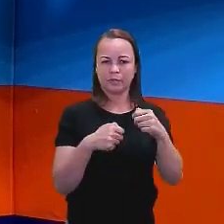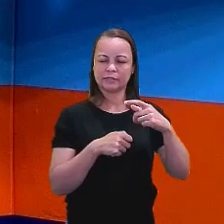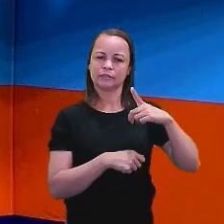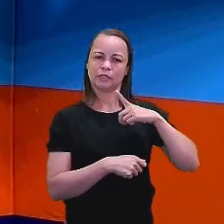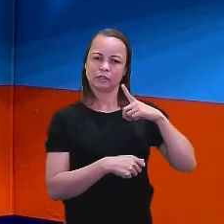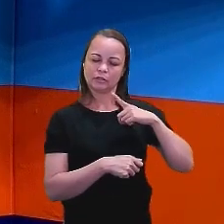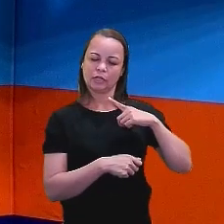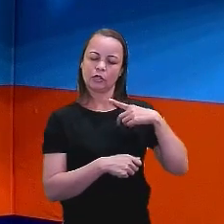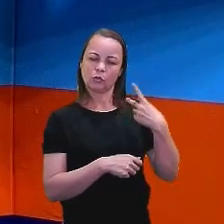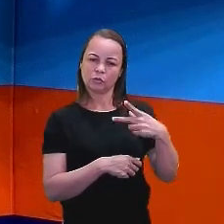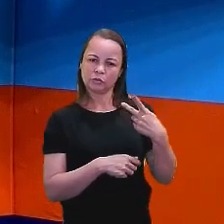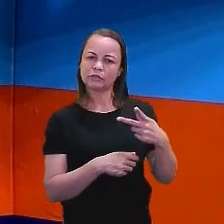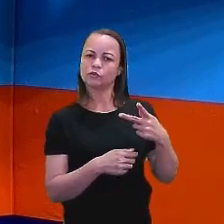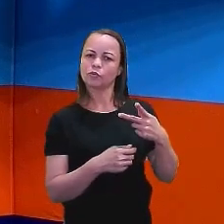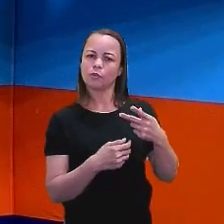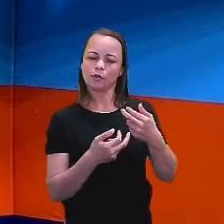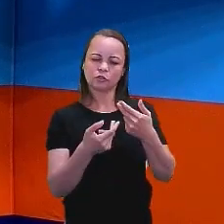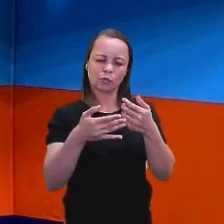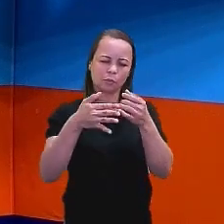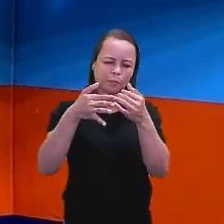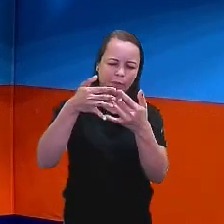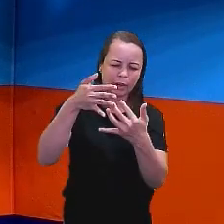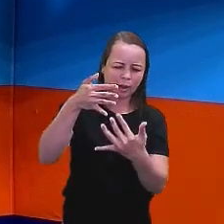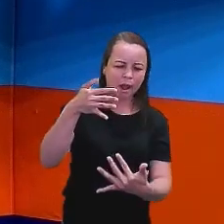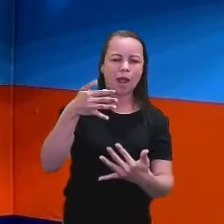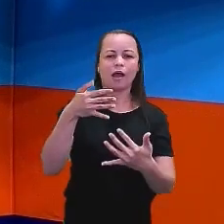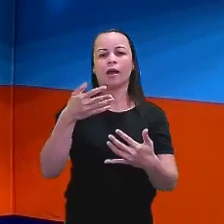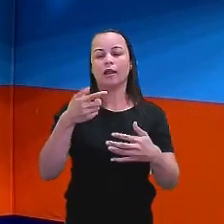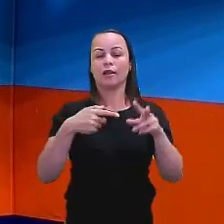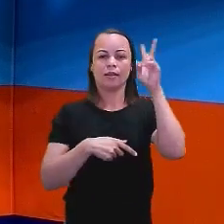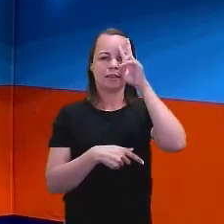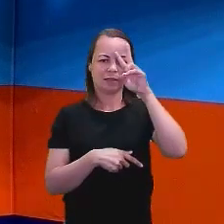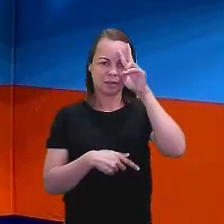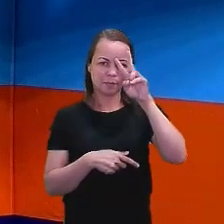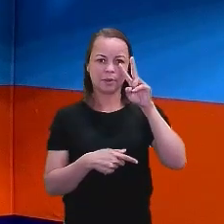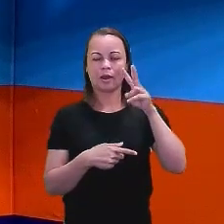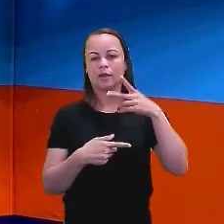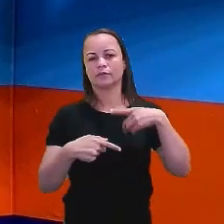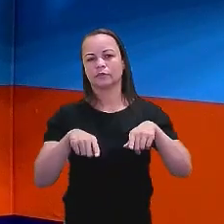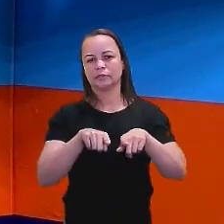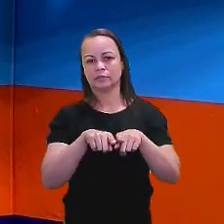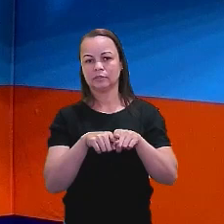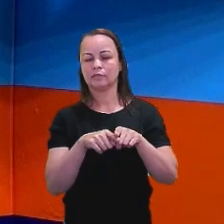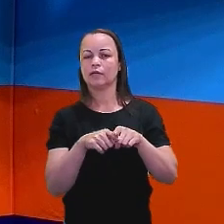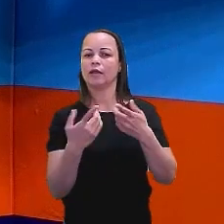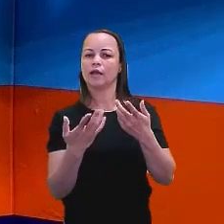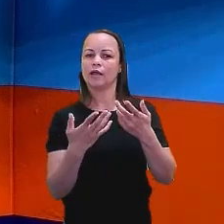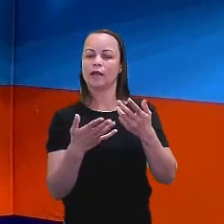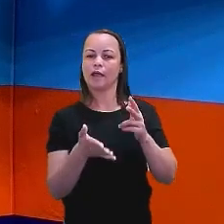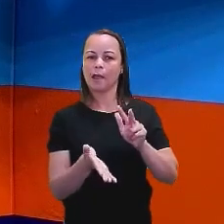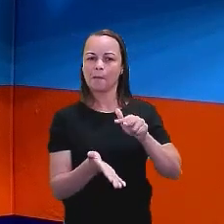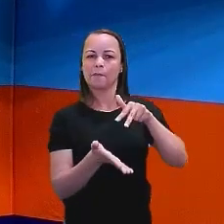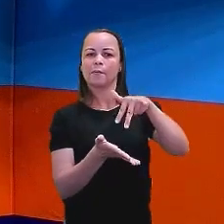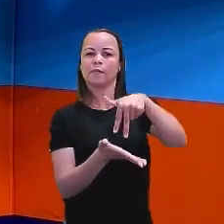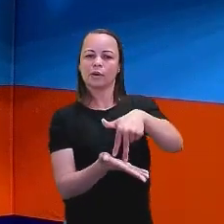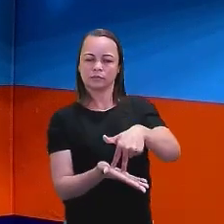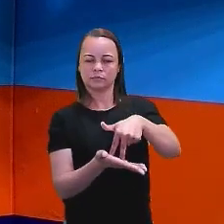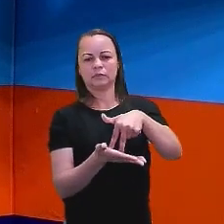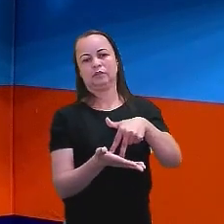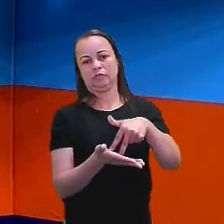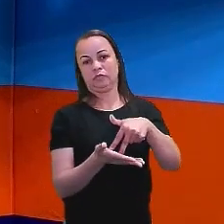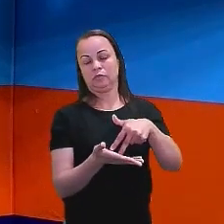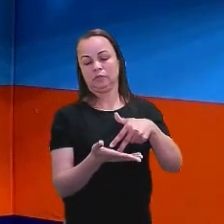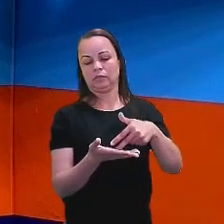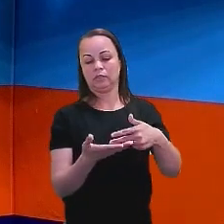os seus feitos relembrados, a fim de representatividade e a fim mesmo de